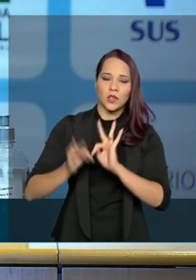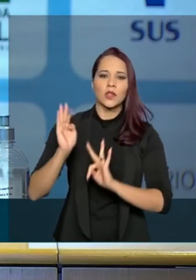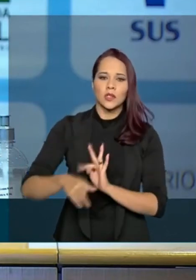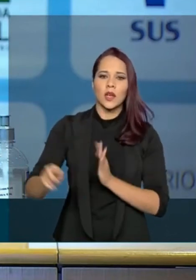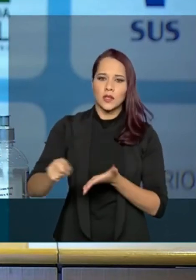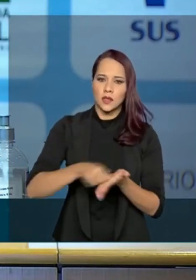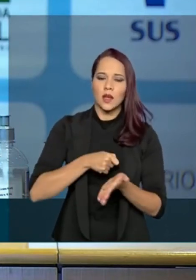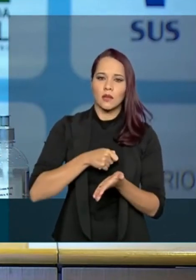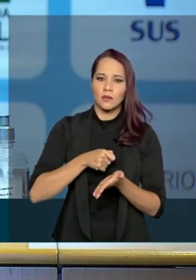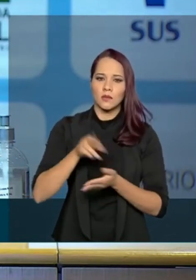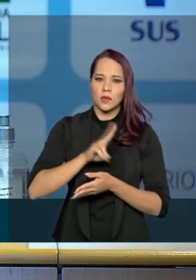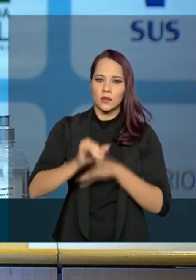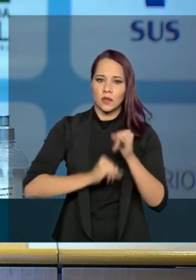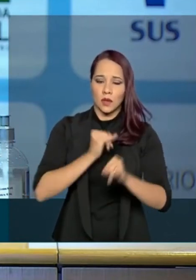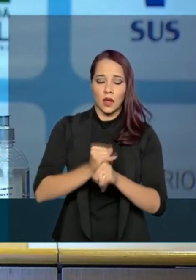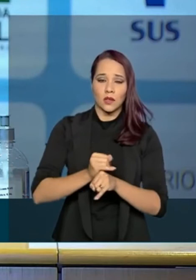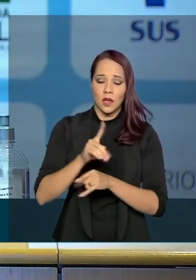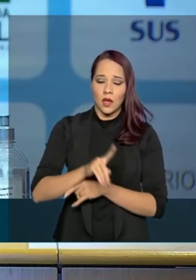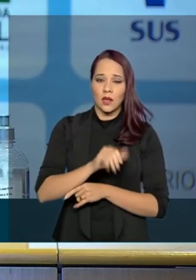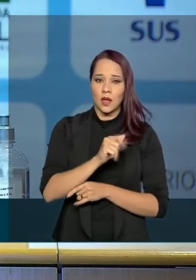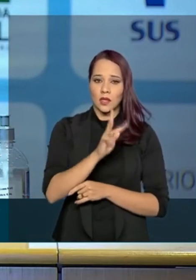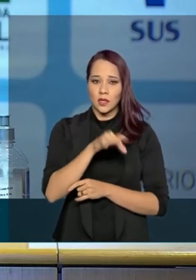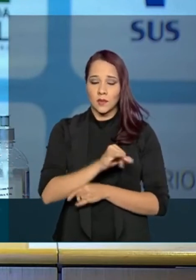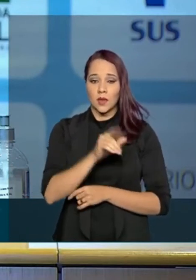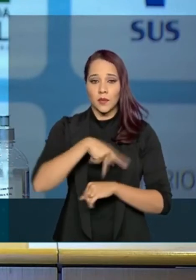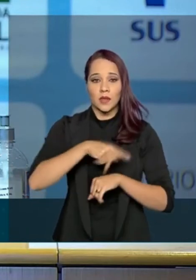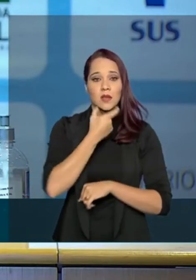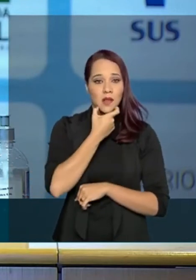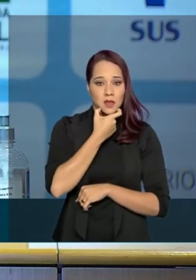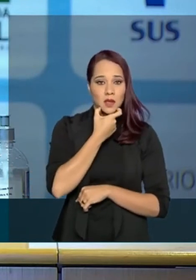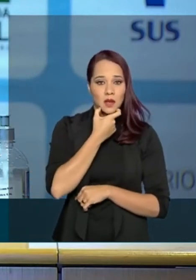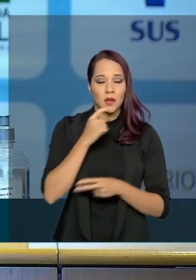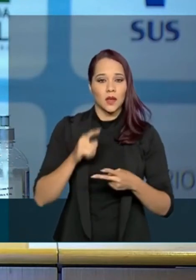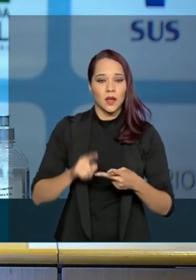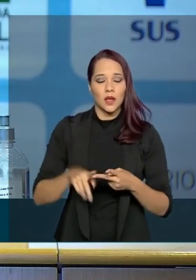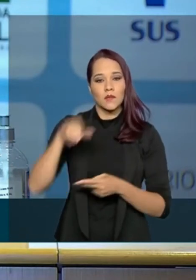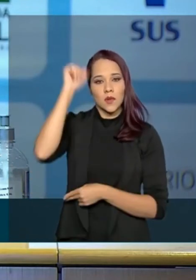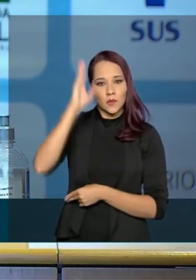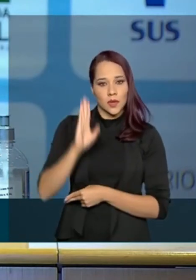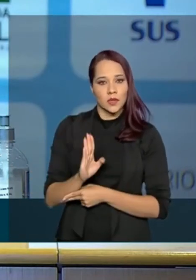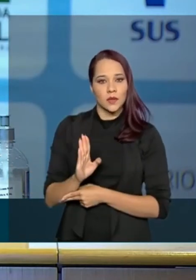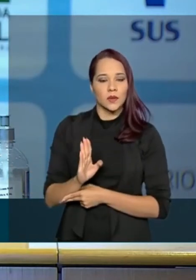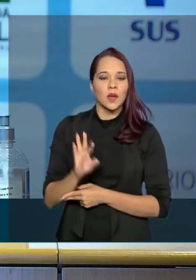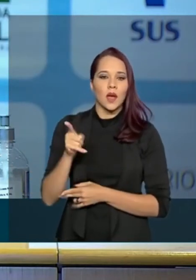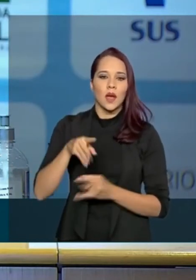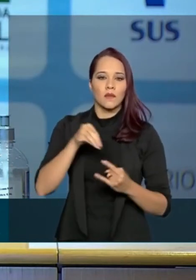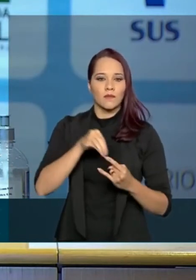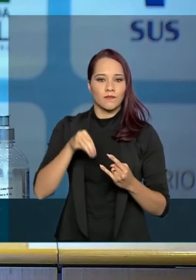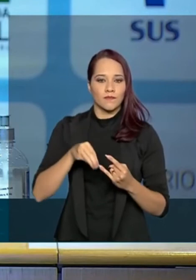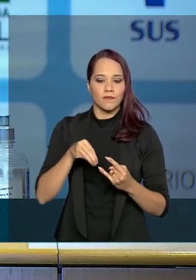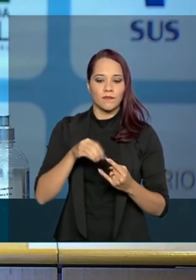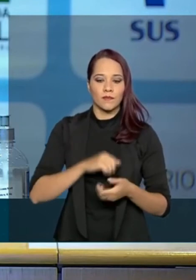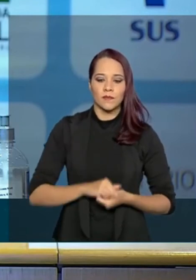assinado eletronicamente entre a AstraZeneca na Inglaterra e, pelo Brasil, a Fundação Oswaldo